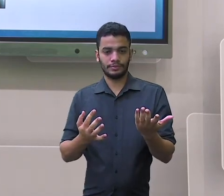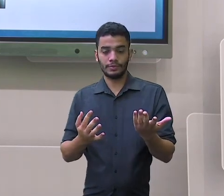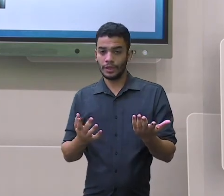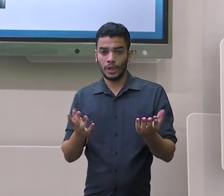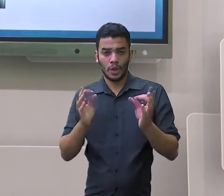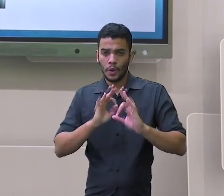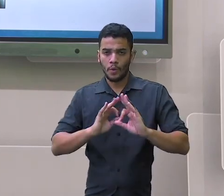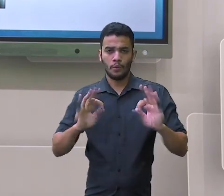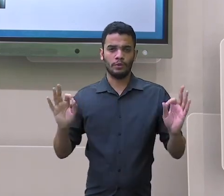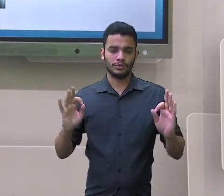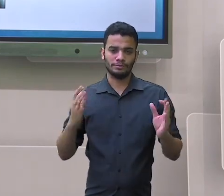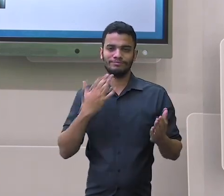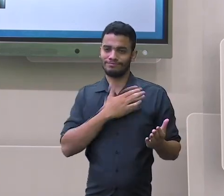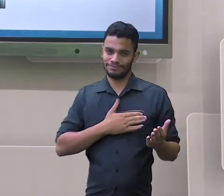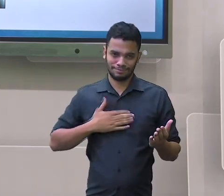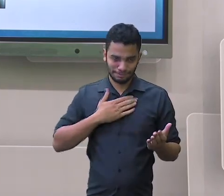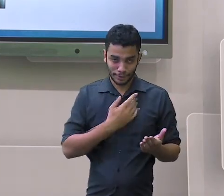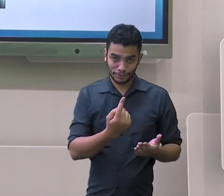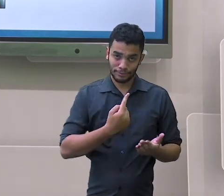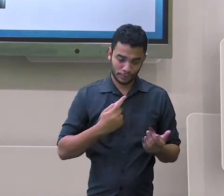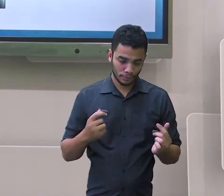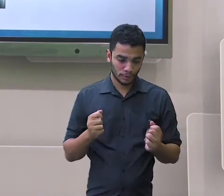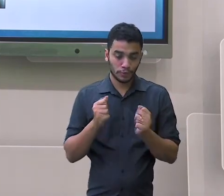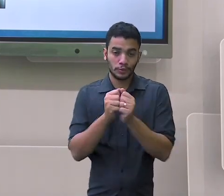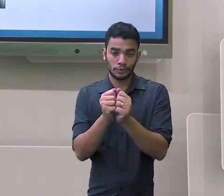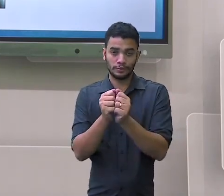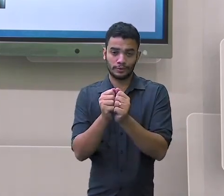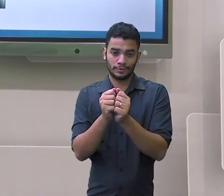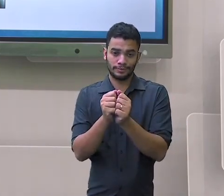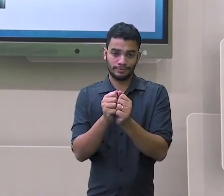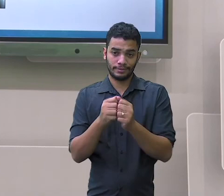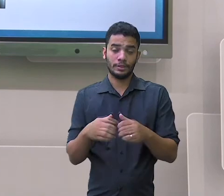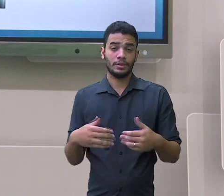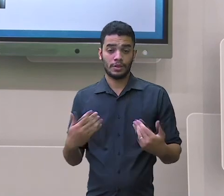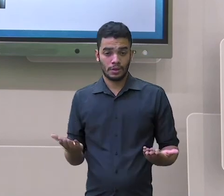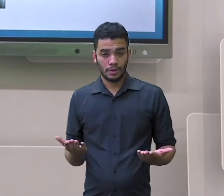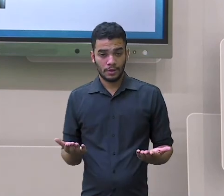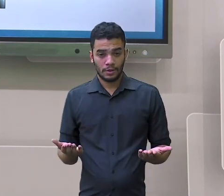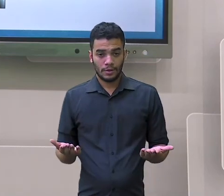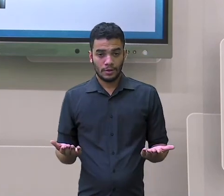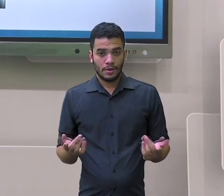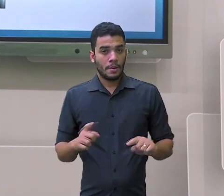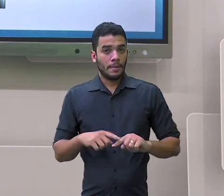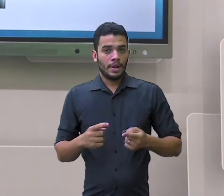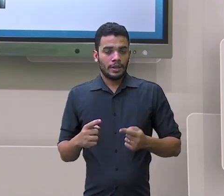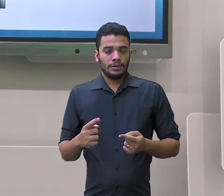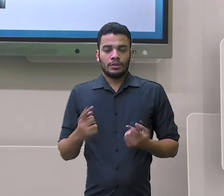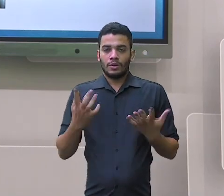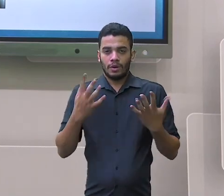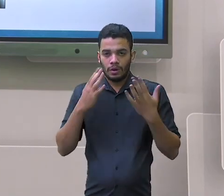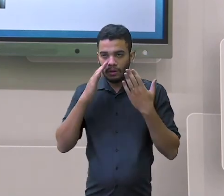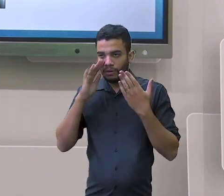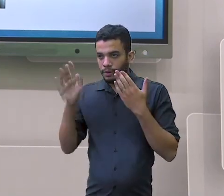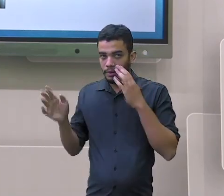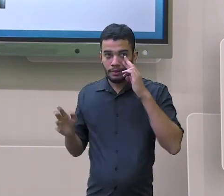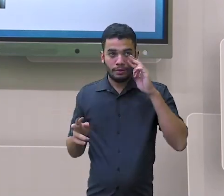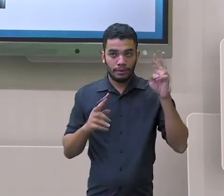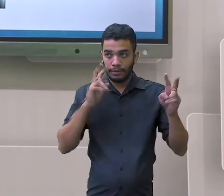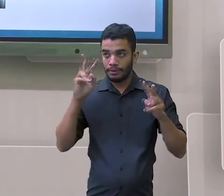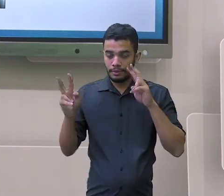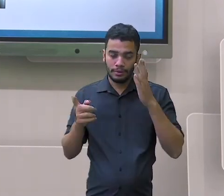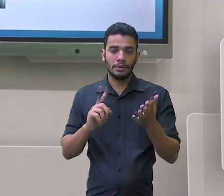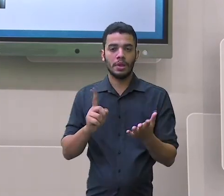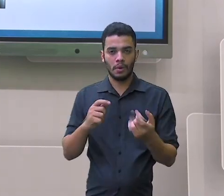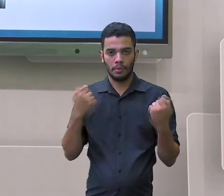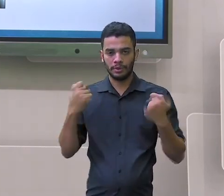Adorei a sua companhia. É assim mesmo, tá joia? Olha, não disperse, fique atento,